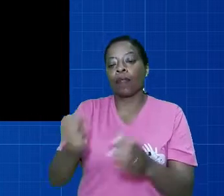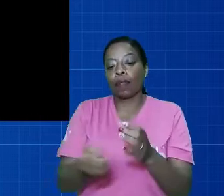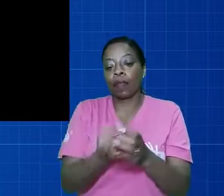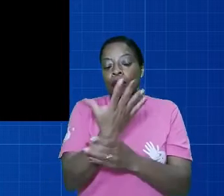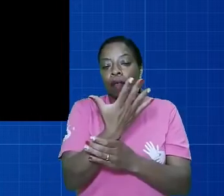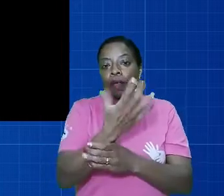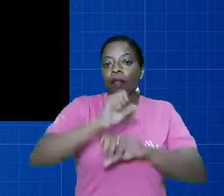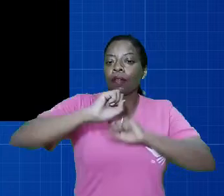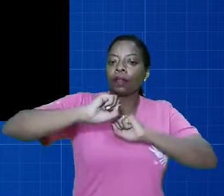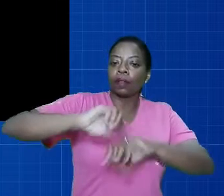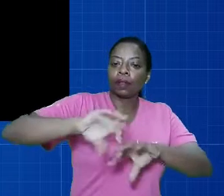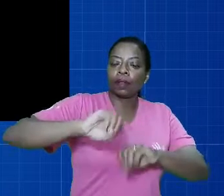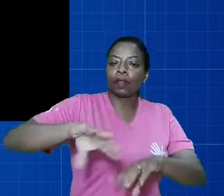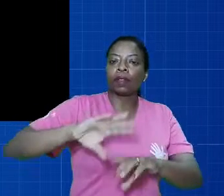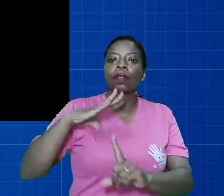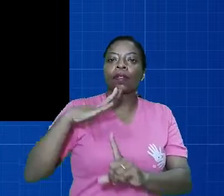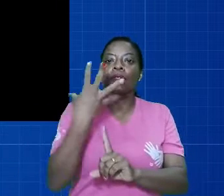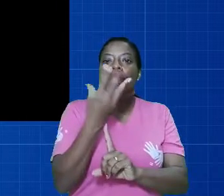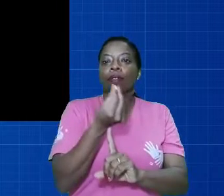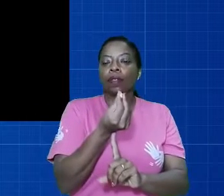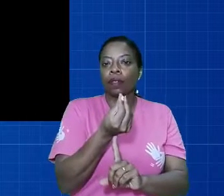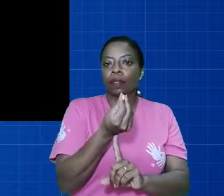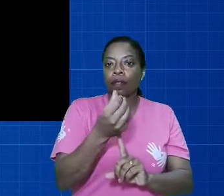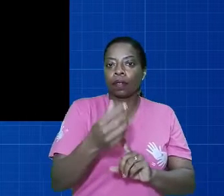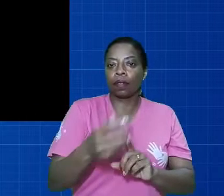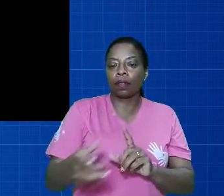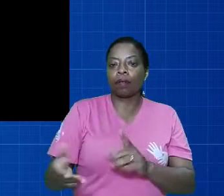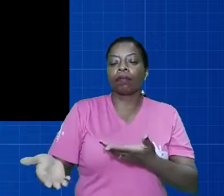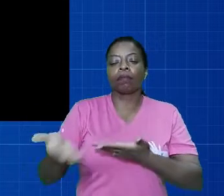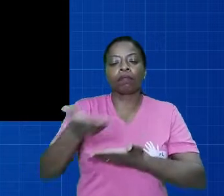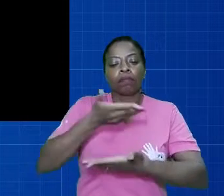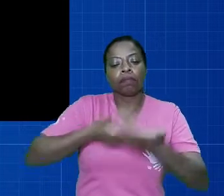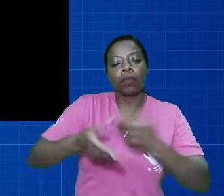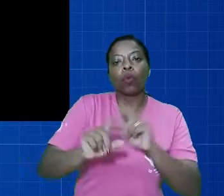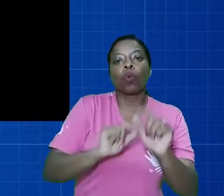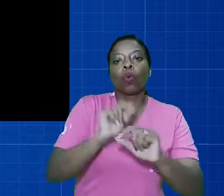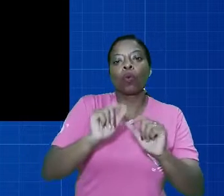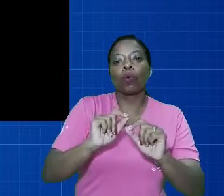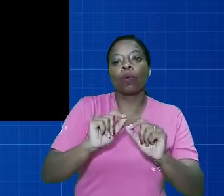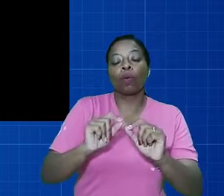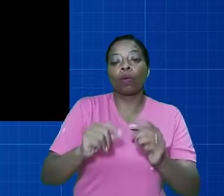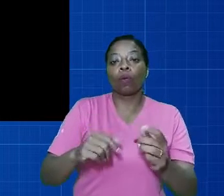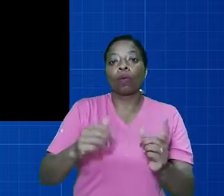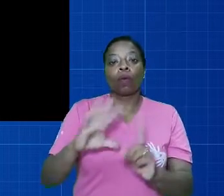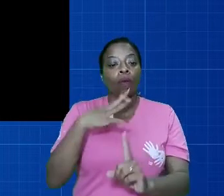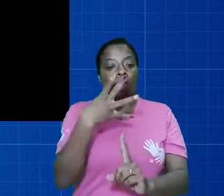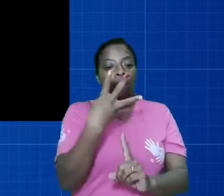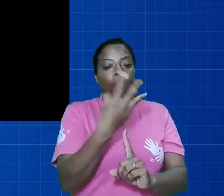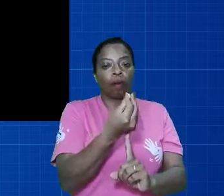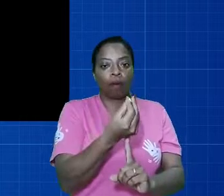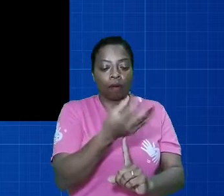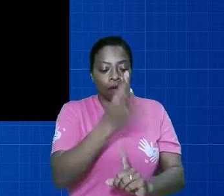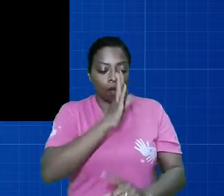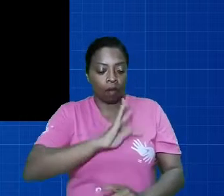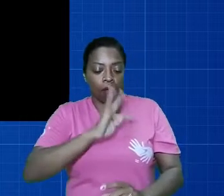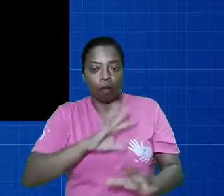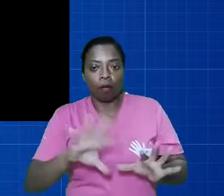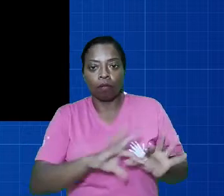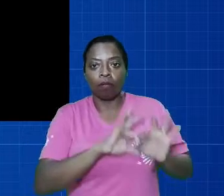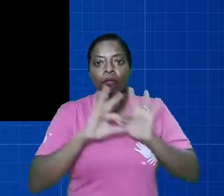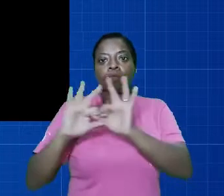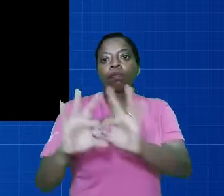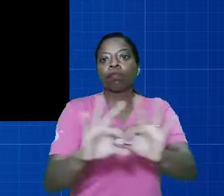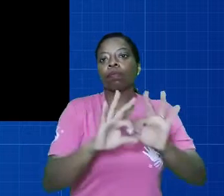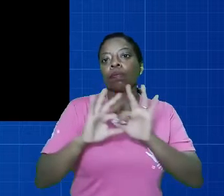ligadas à questão da arte como técnica, né, e profissão, e com a arte como expressão, muito ligada à ideia do desenvolvimento